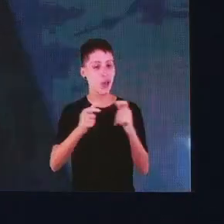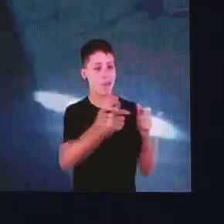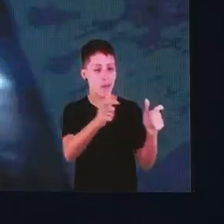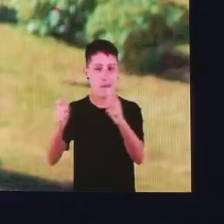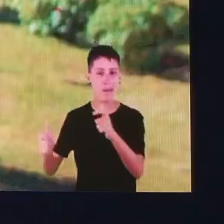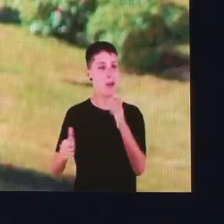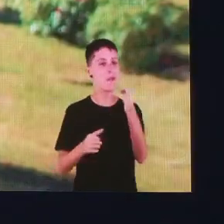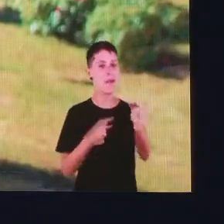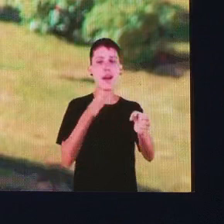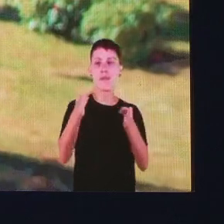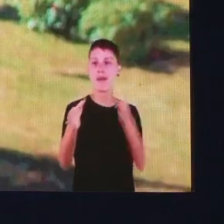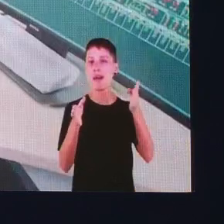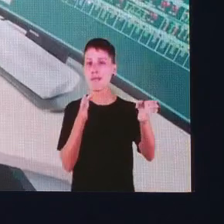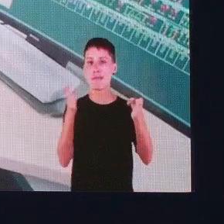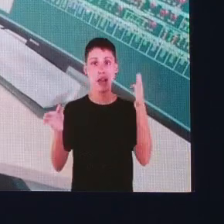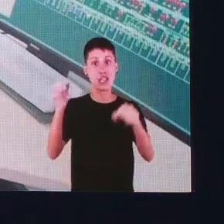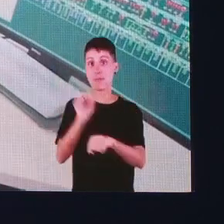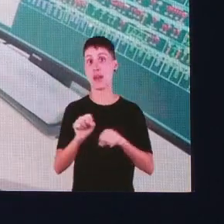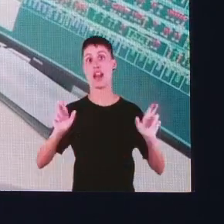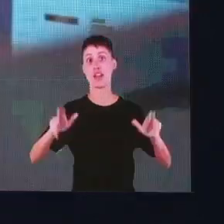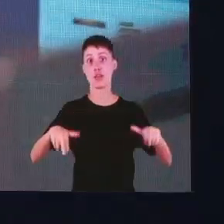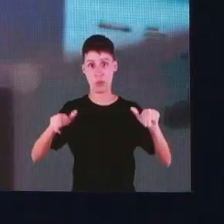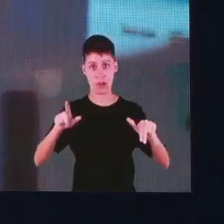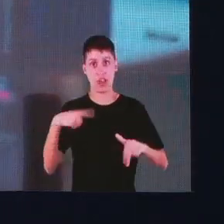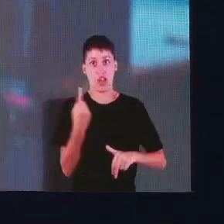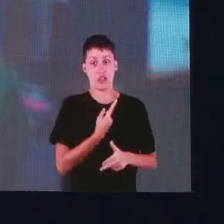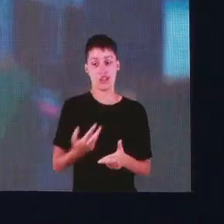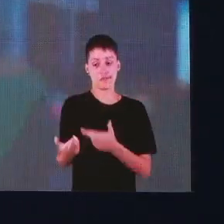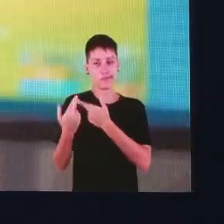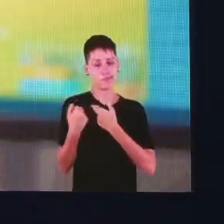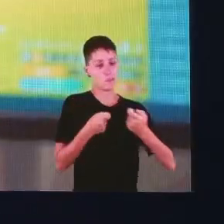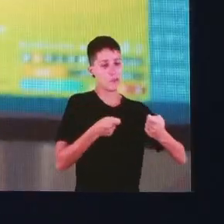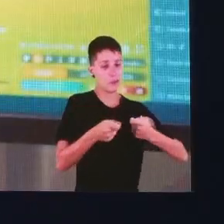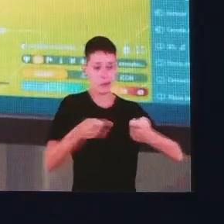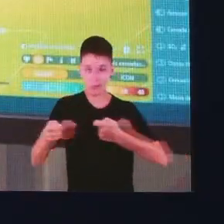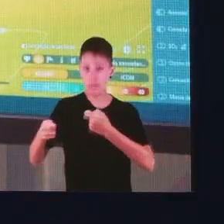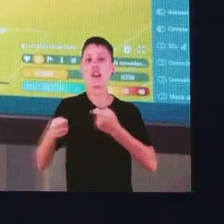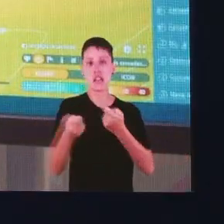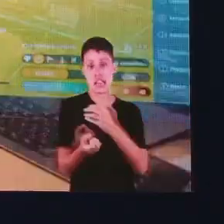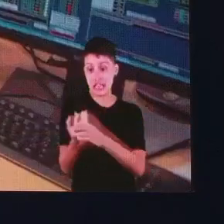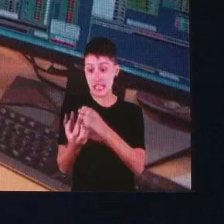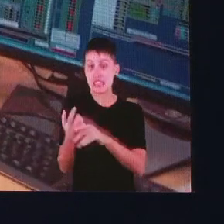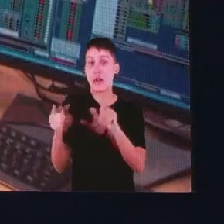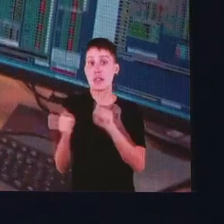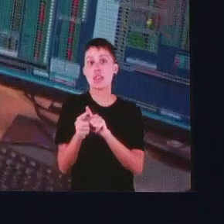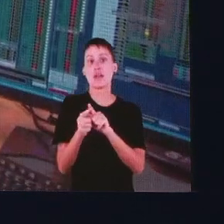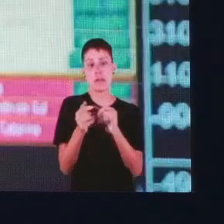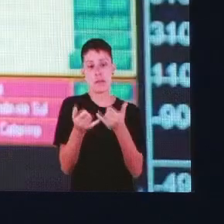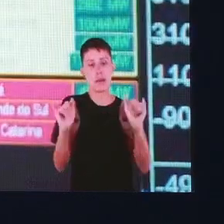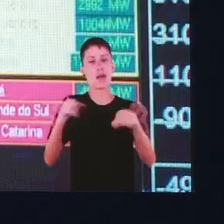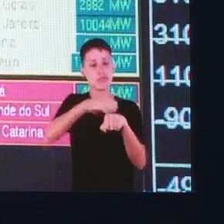os lugares da sua trajetória. Nunca paramos. Coordenamos as operações de geração e transmissão de energia elétrica